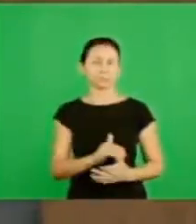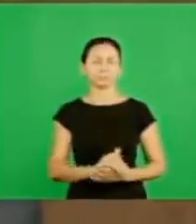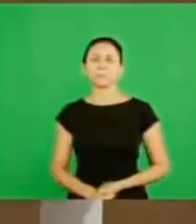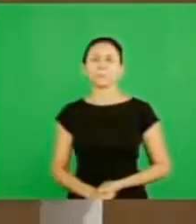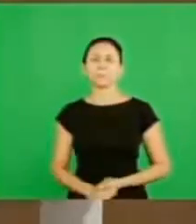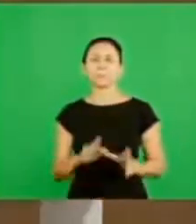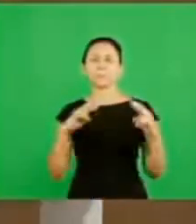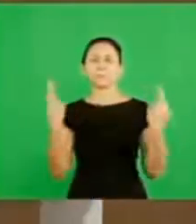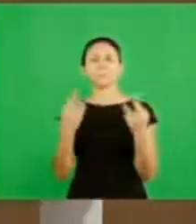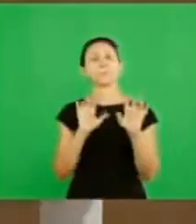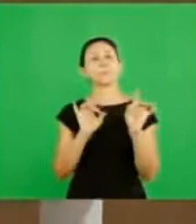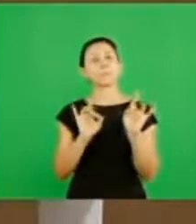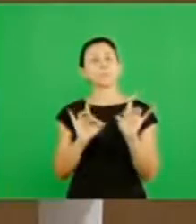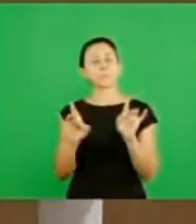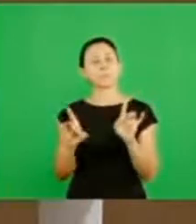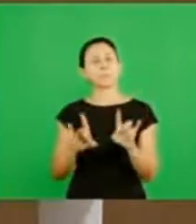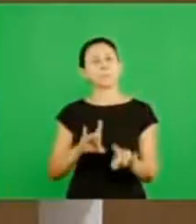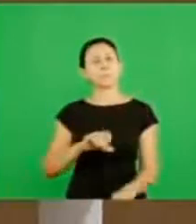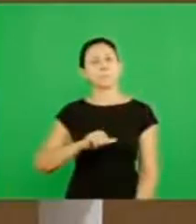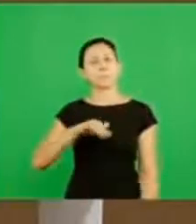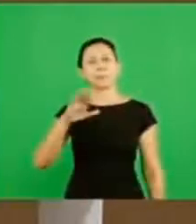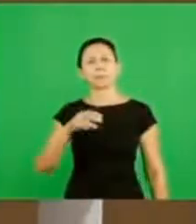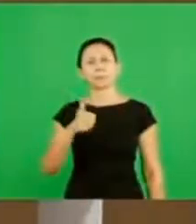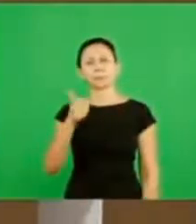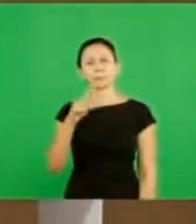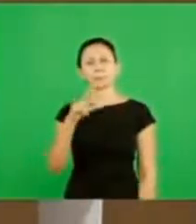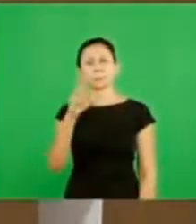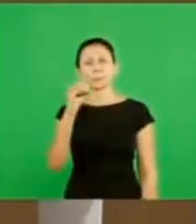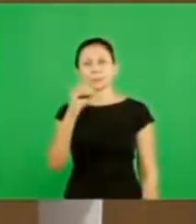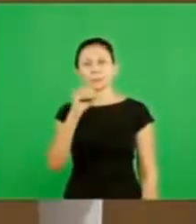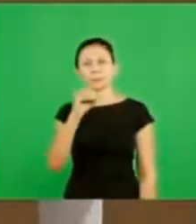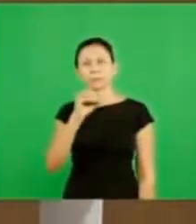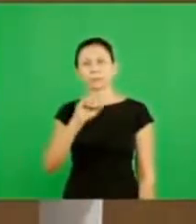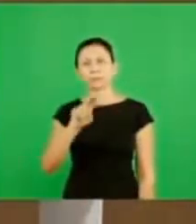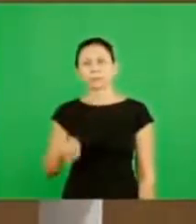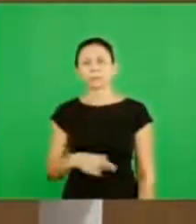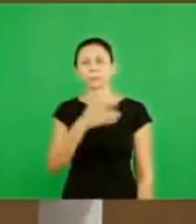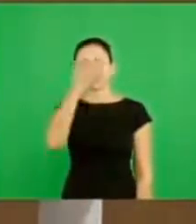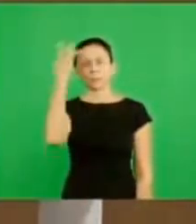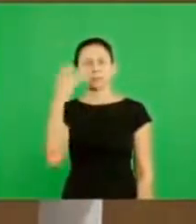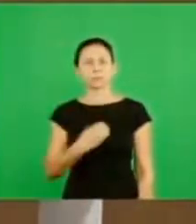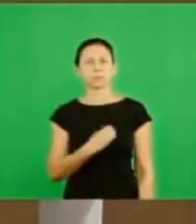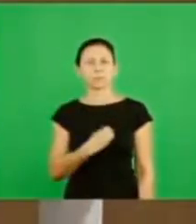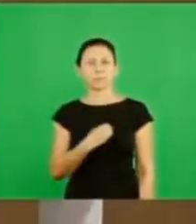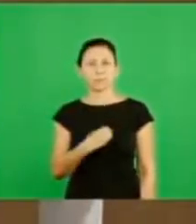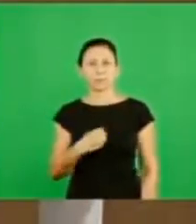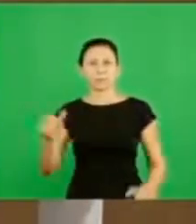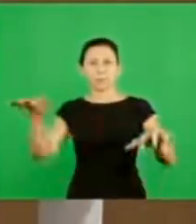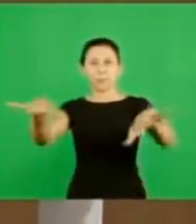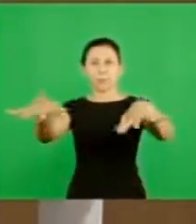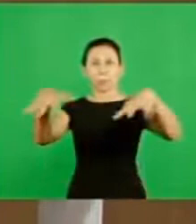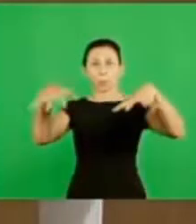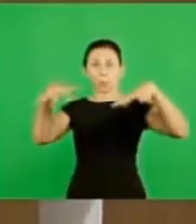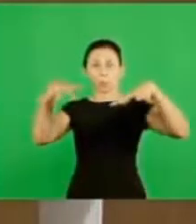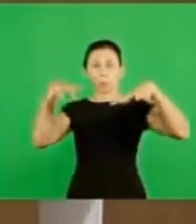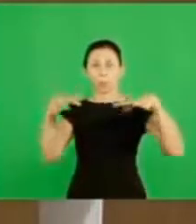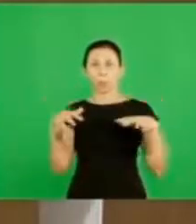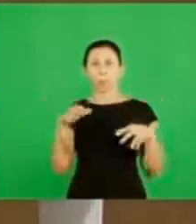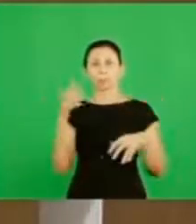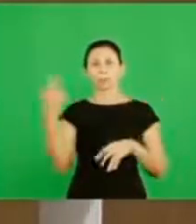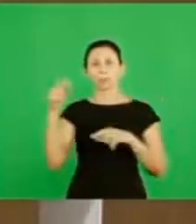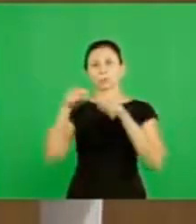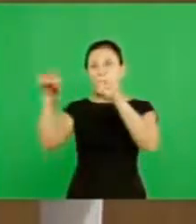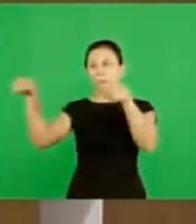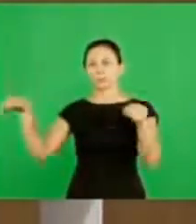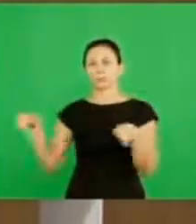exterior. Nessa sessão especial, com mais de 1.500 pessoas presentes que lotaram o auditório Petrone Portela